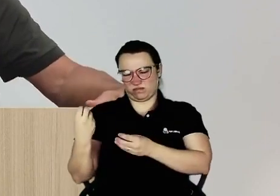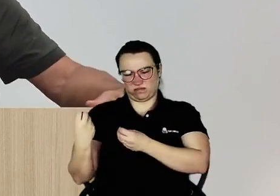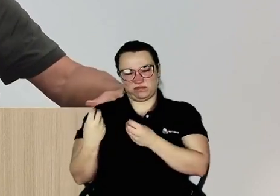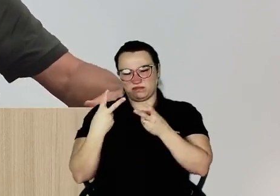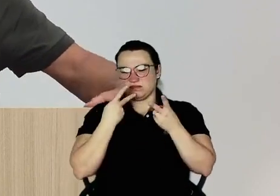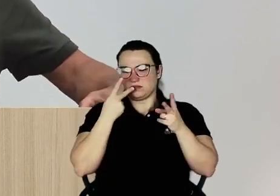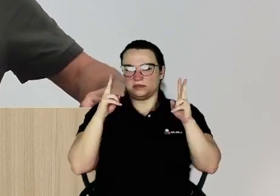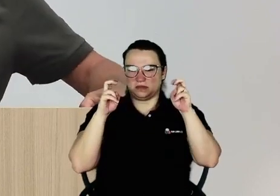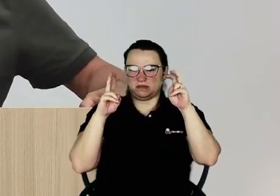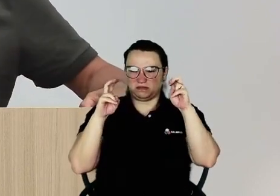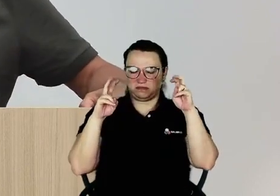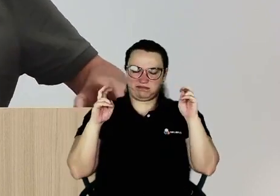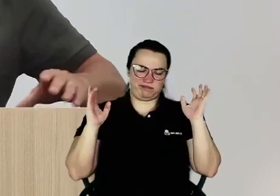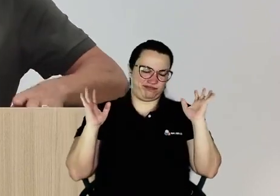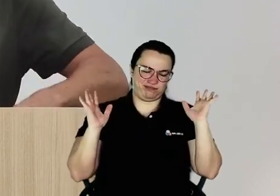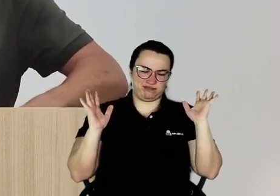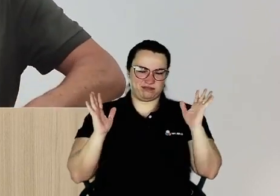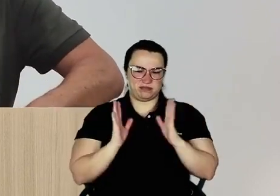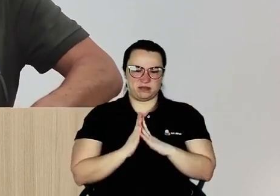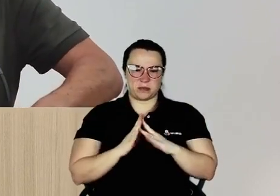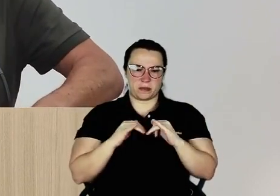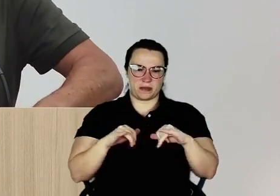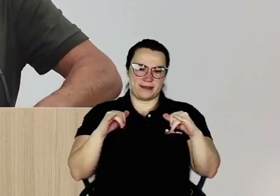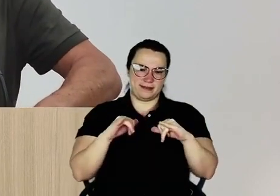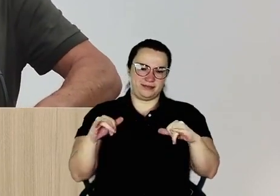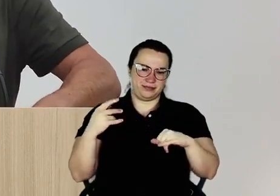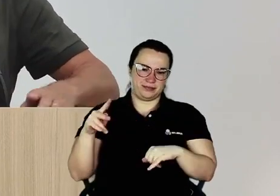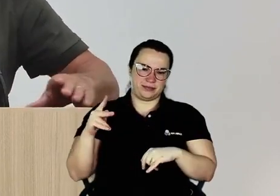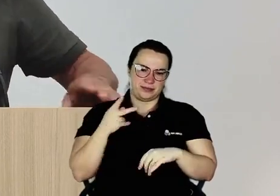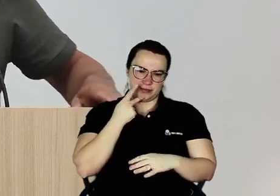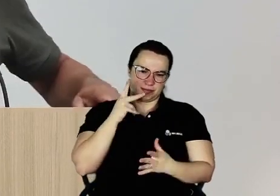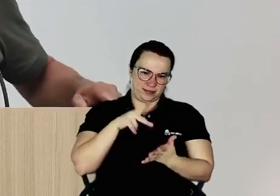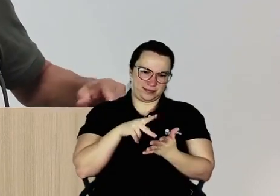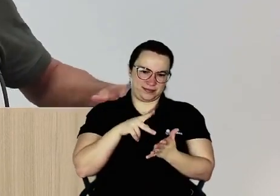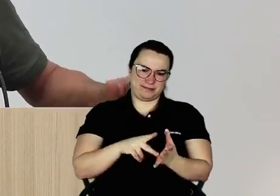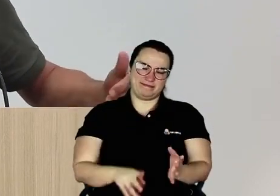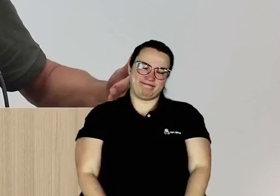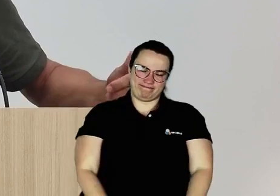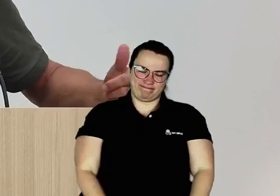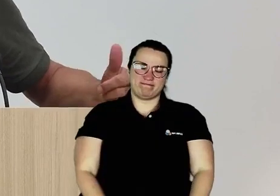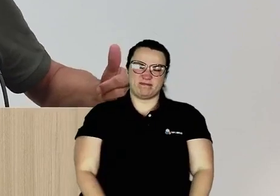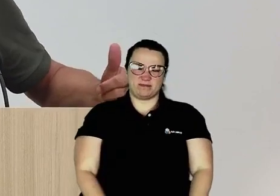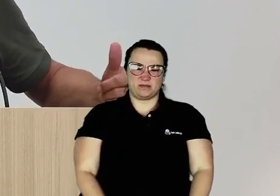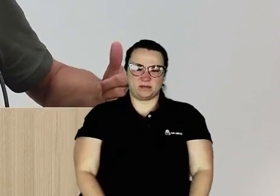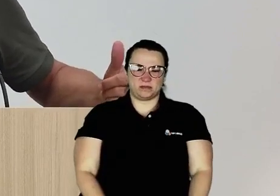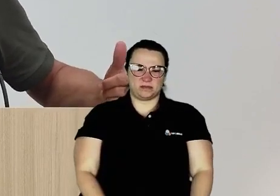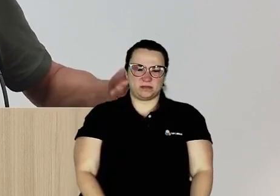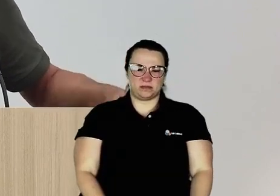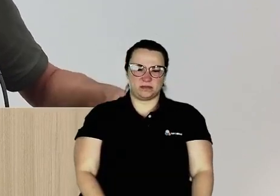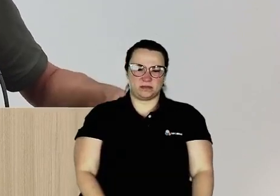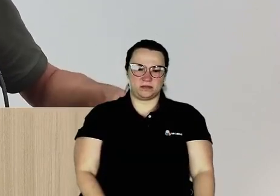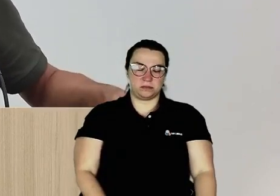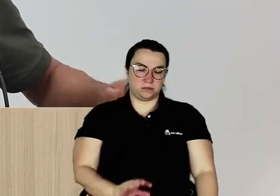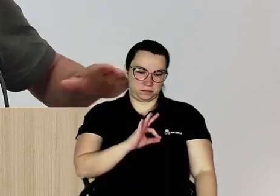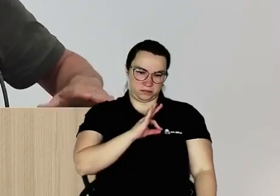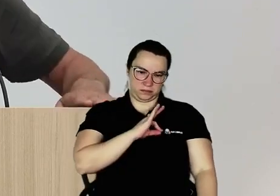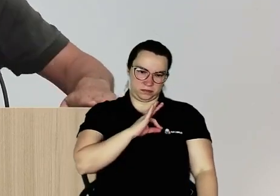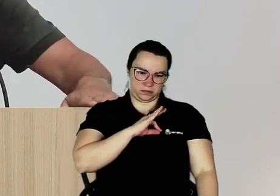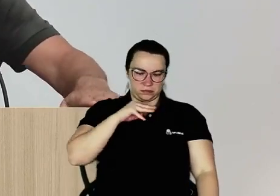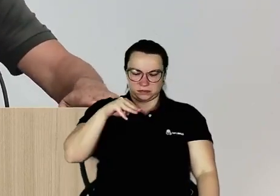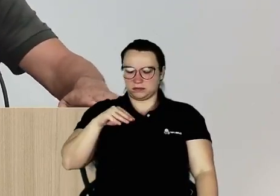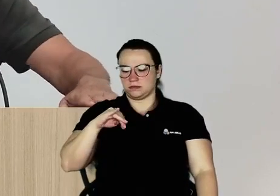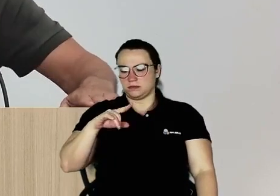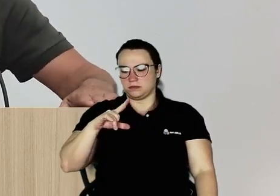para fazer até campanha com isso daí, para ser bem, dizer bem a verdade. Mas como a gente está falando da Polícia Militar, há poucos dias atrás eu tive